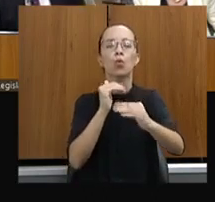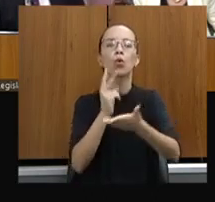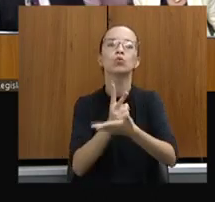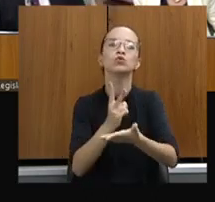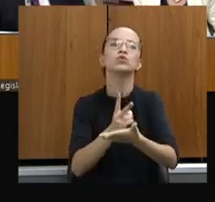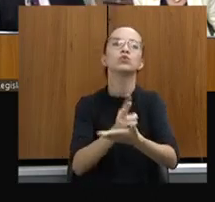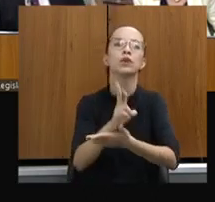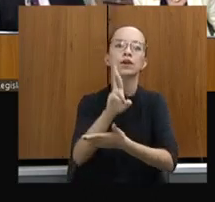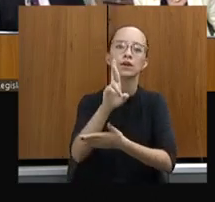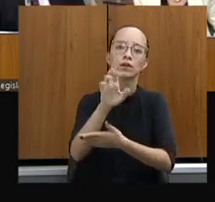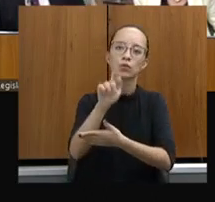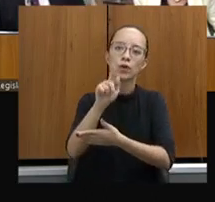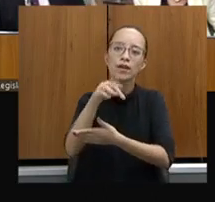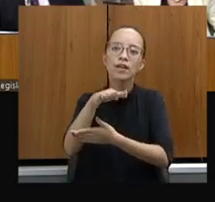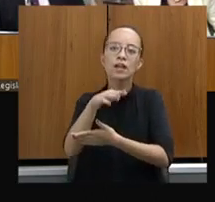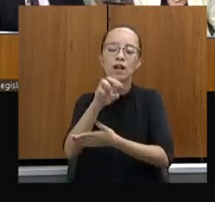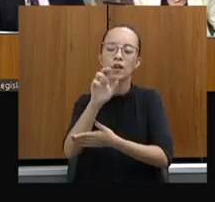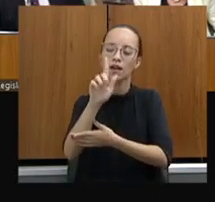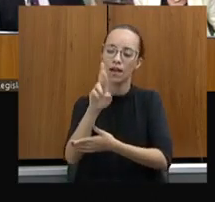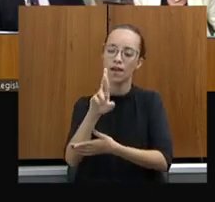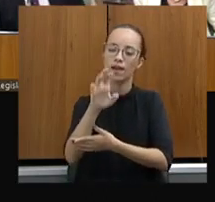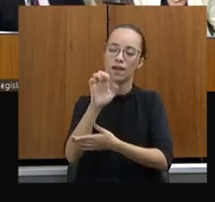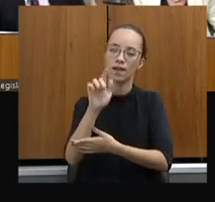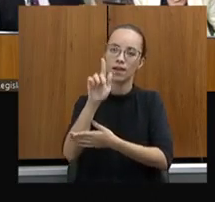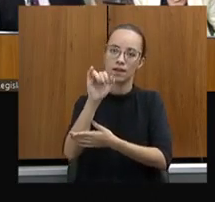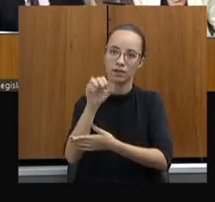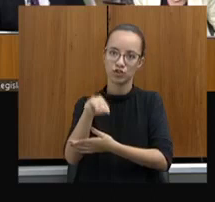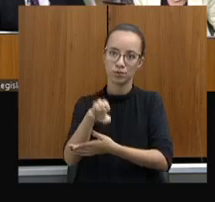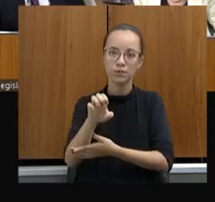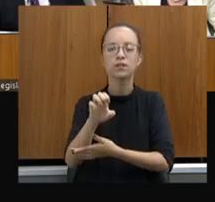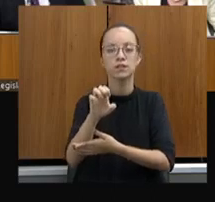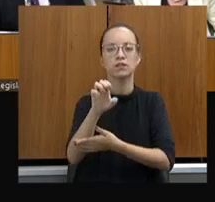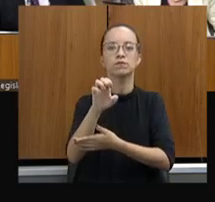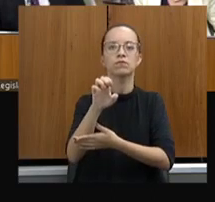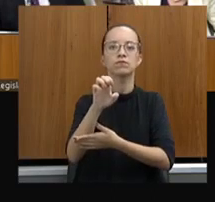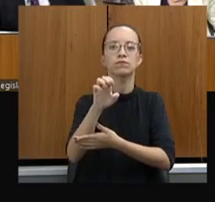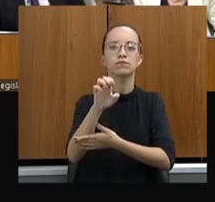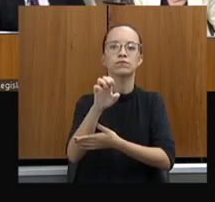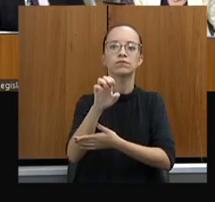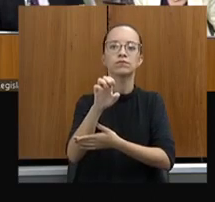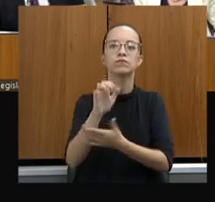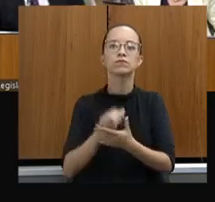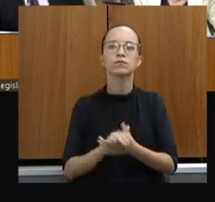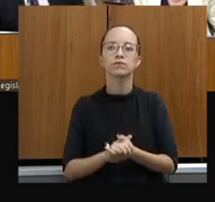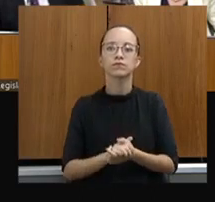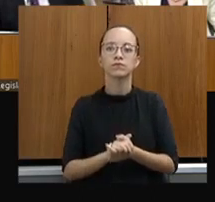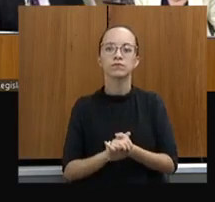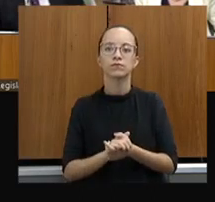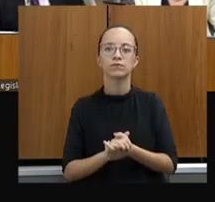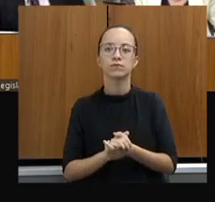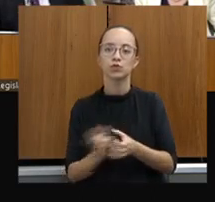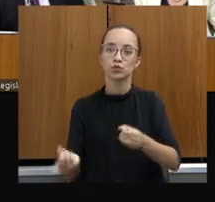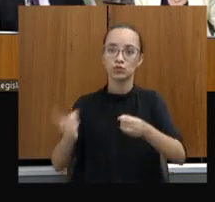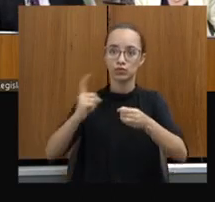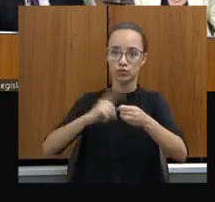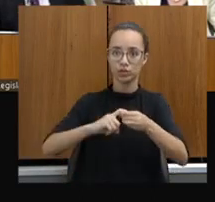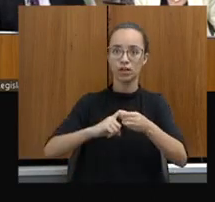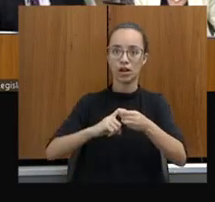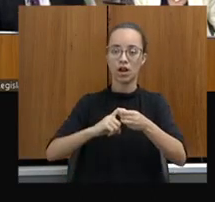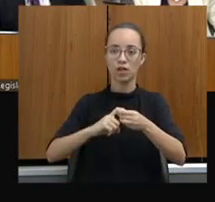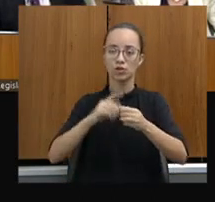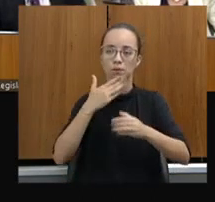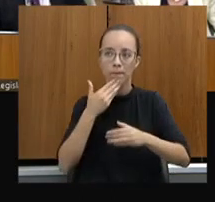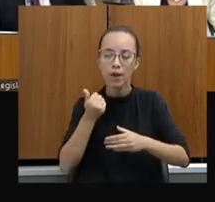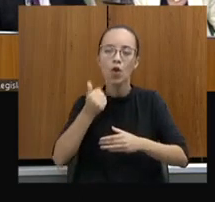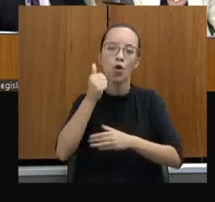no regime permanece é com condições de se habilitar o regime de recuperação fiscal próximo